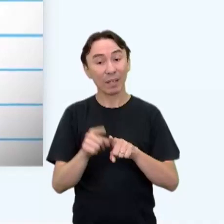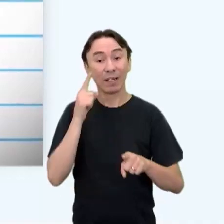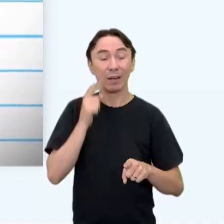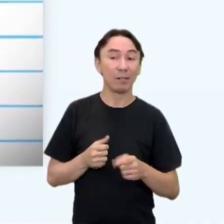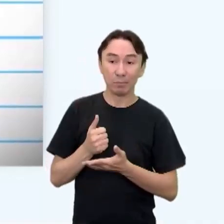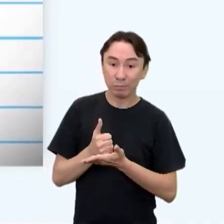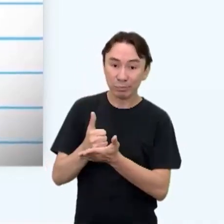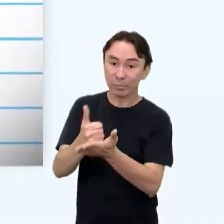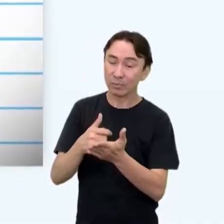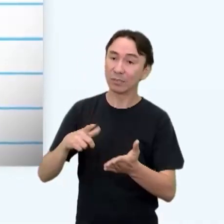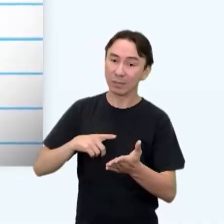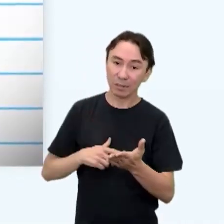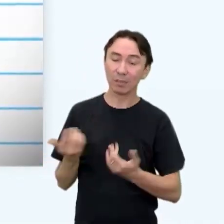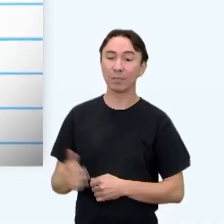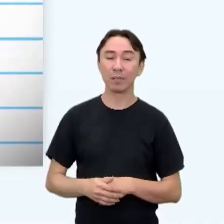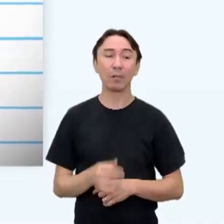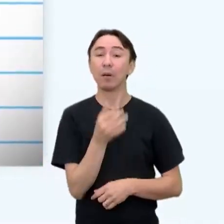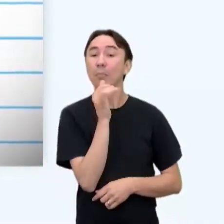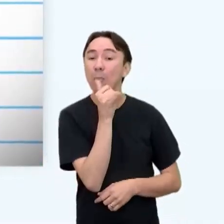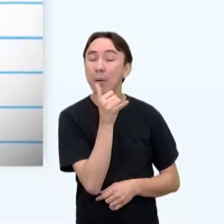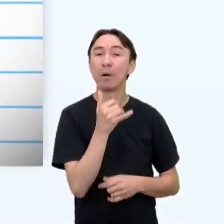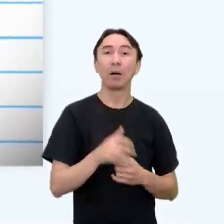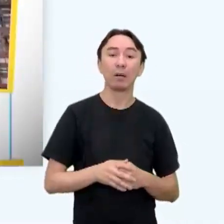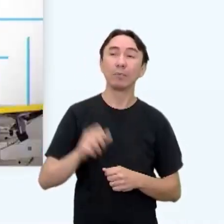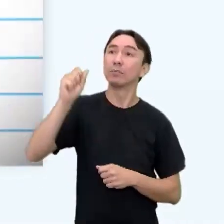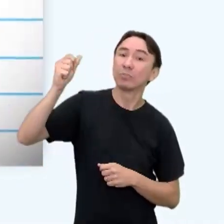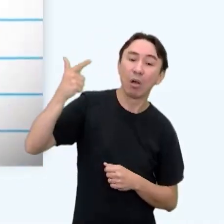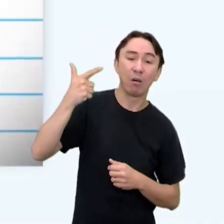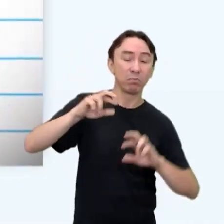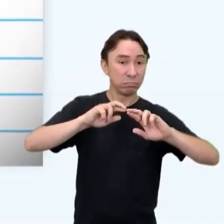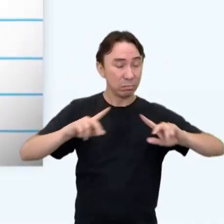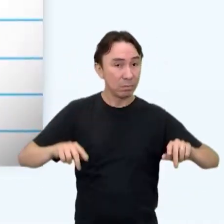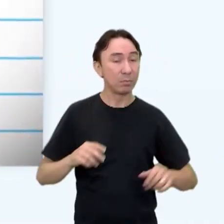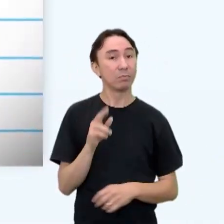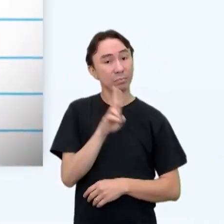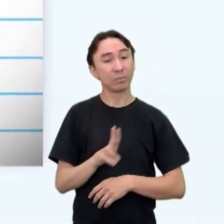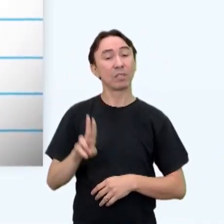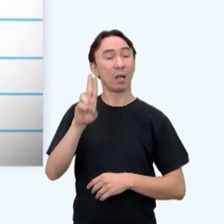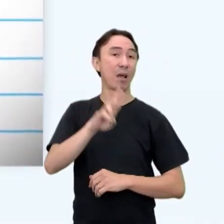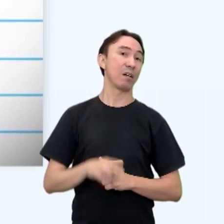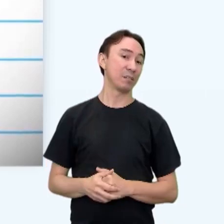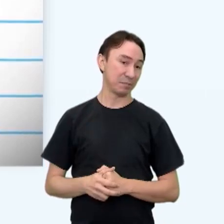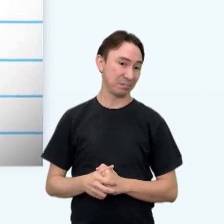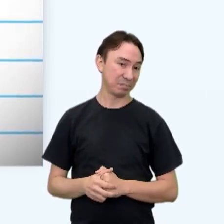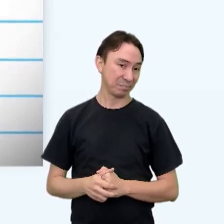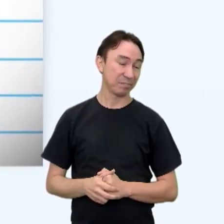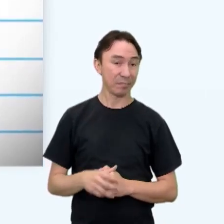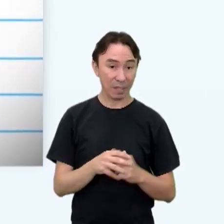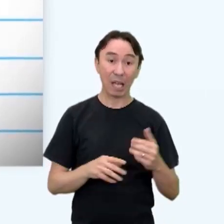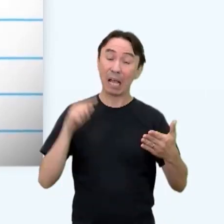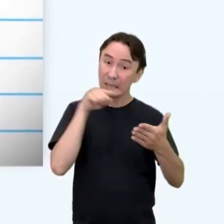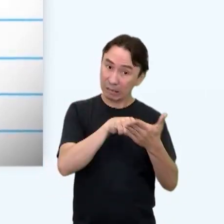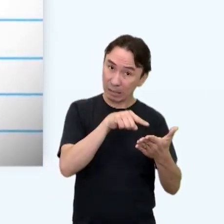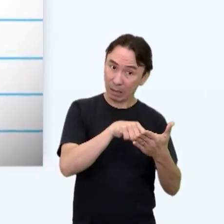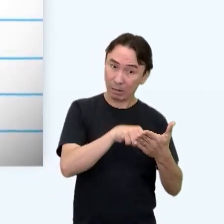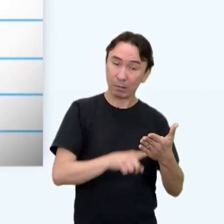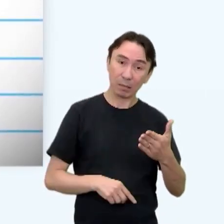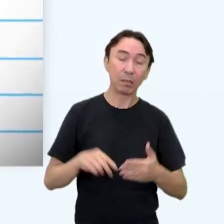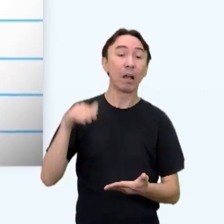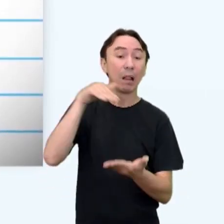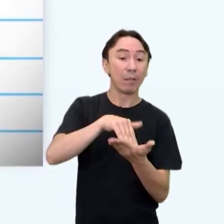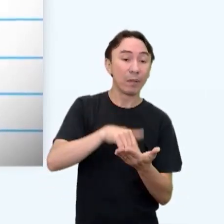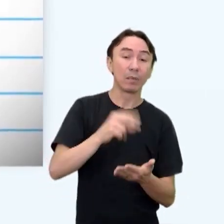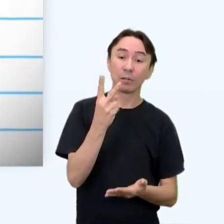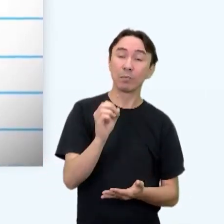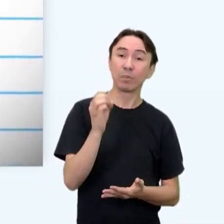transportes, utilizando fontes de energia alternativas. Uma meta fundamental do ODS 11 é, até 2030, proporcionar o